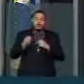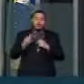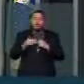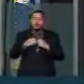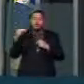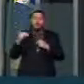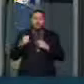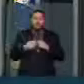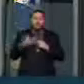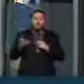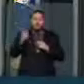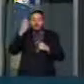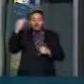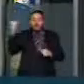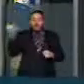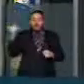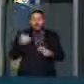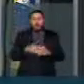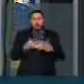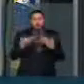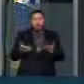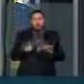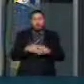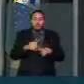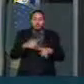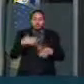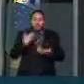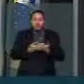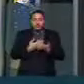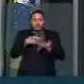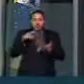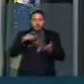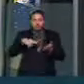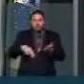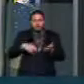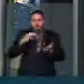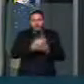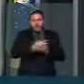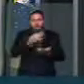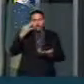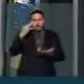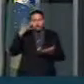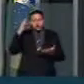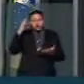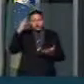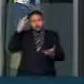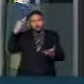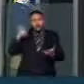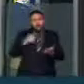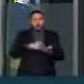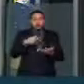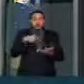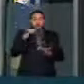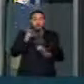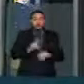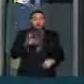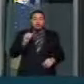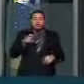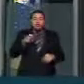quer dizer, notório saber em Sagrada Escritura, Teologia ou Direito Canônico em algum instituto aprovado